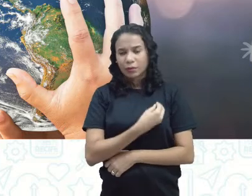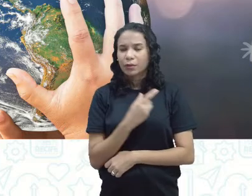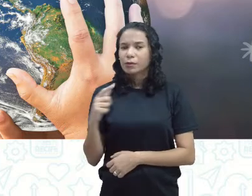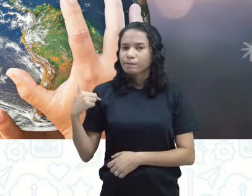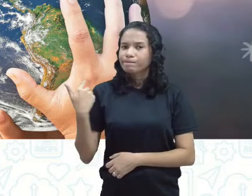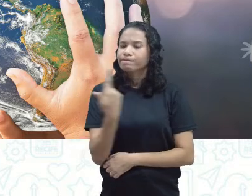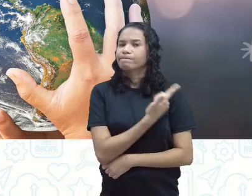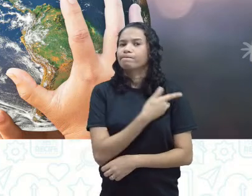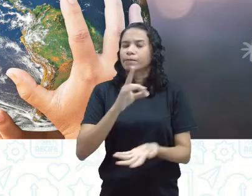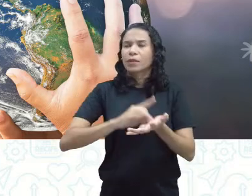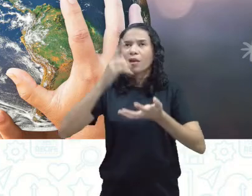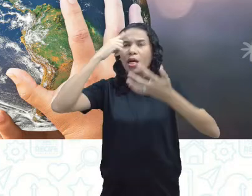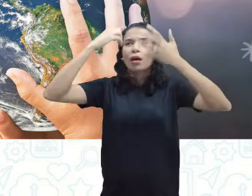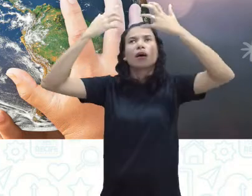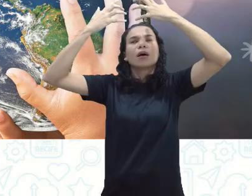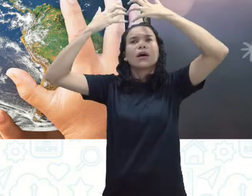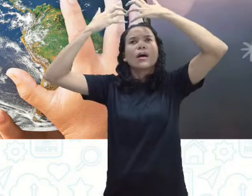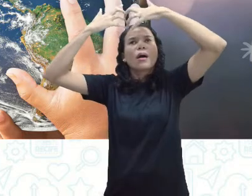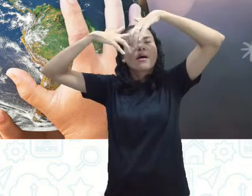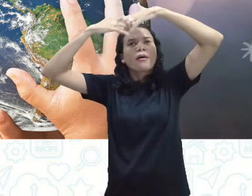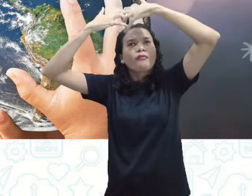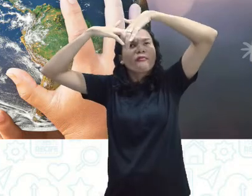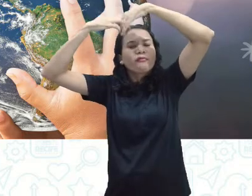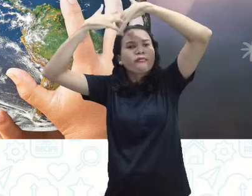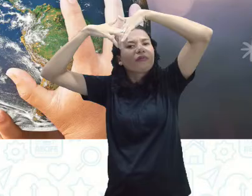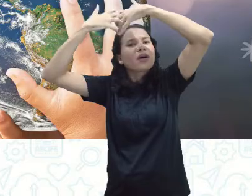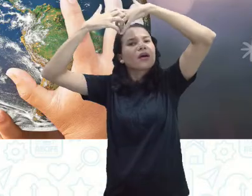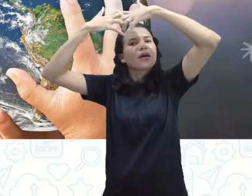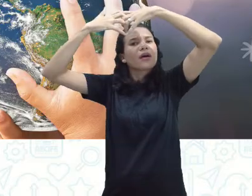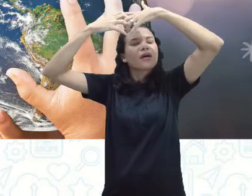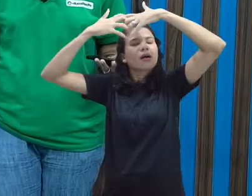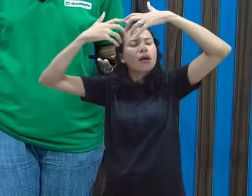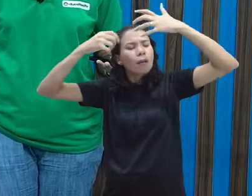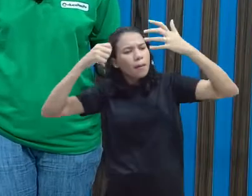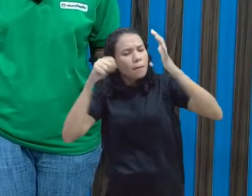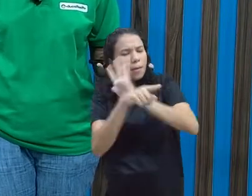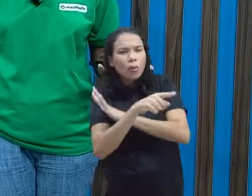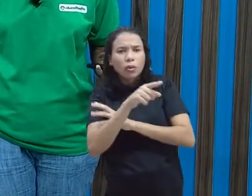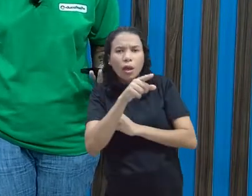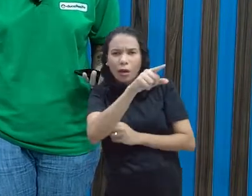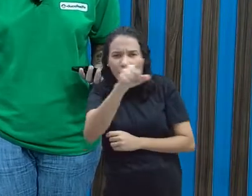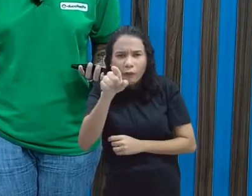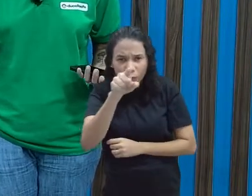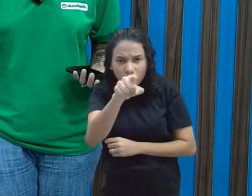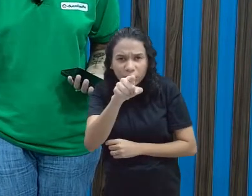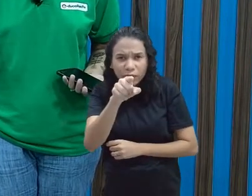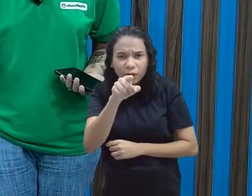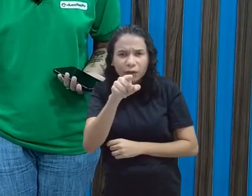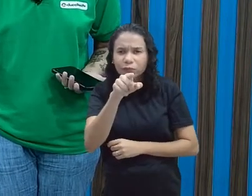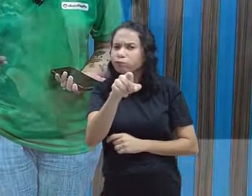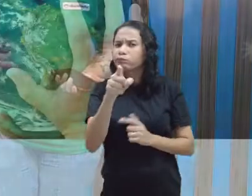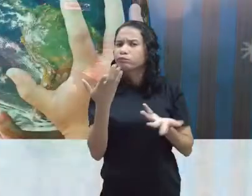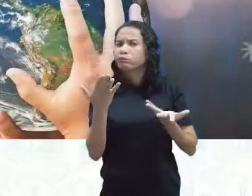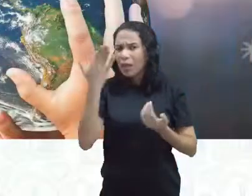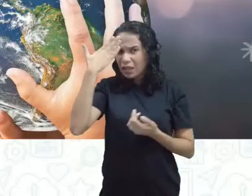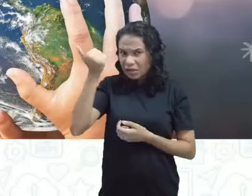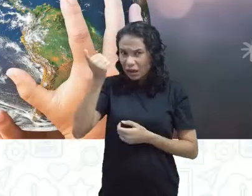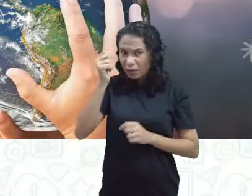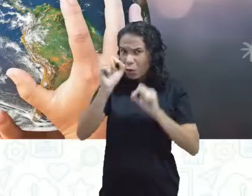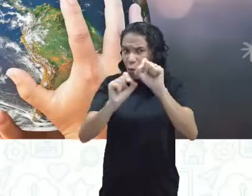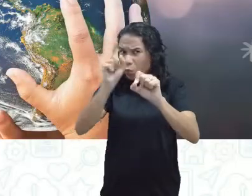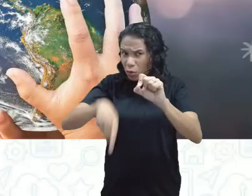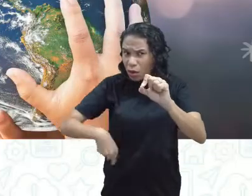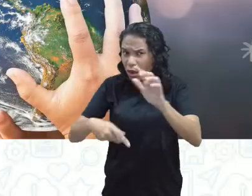gente faz uma reflexão, né? A gente pergunta aí a vocês, e você, sabe o que é